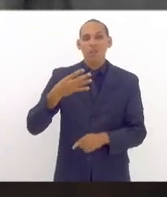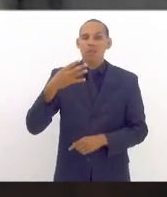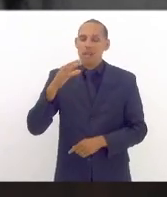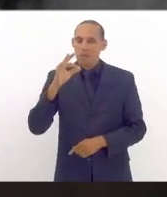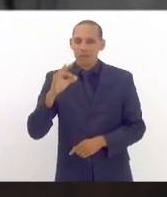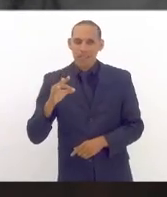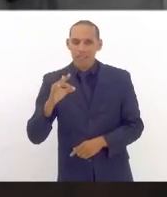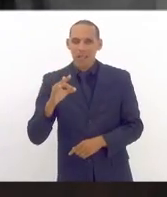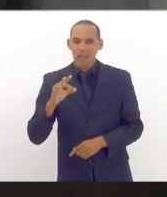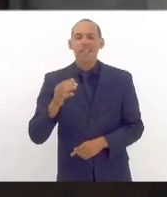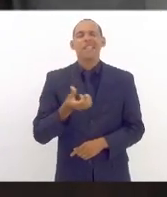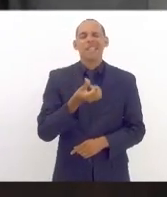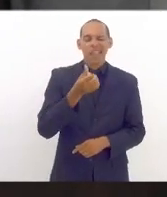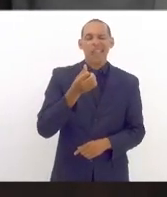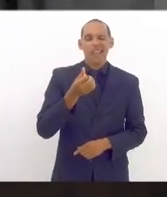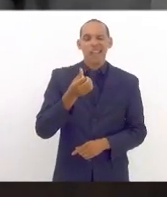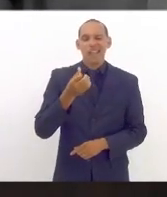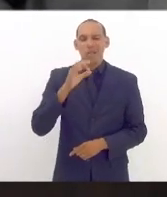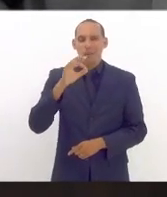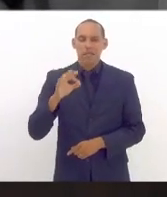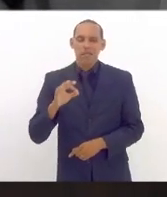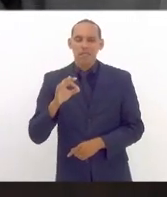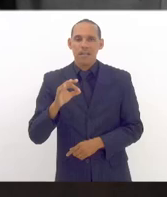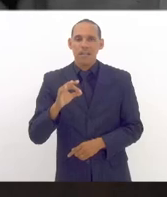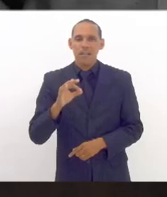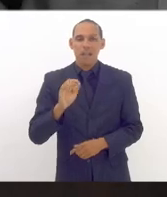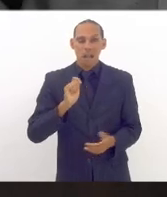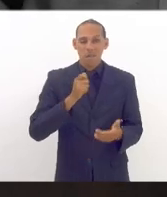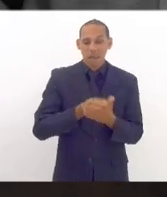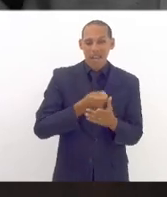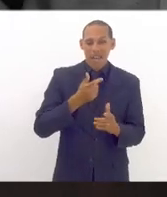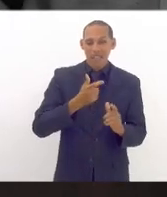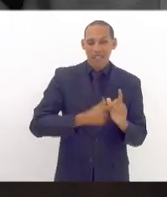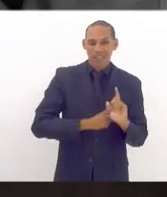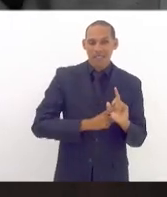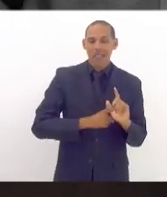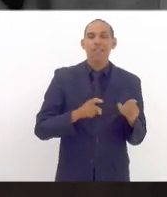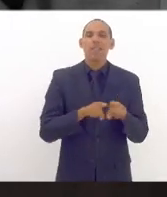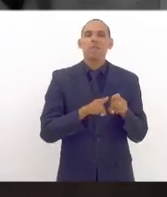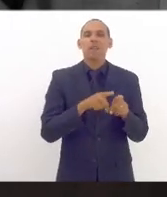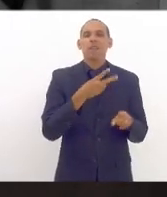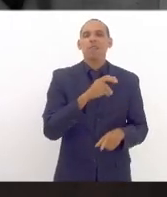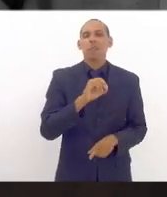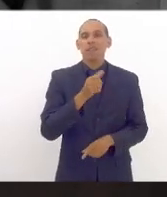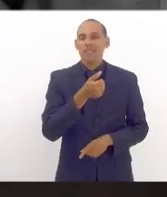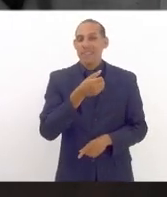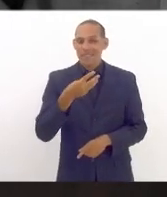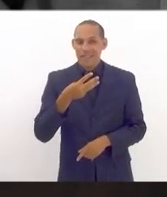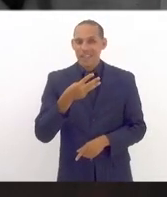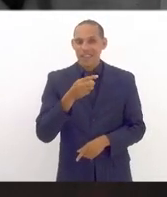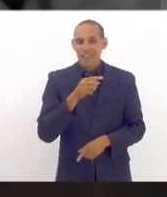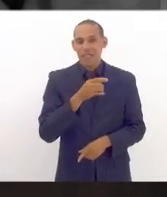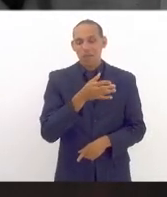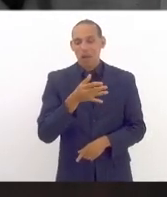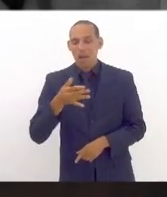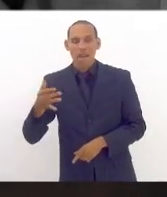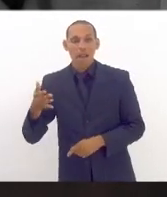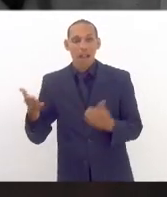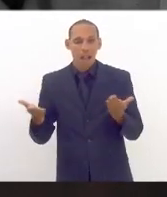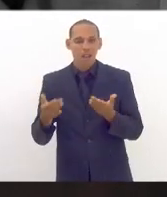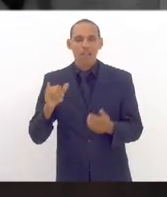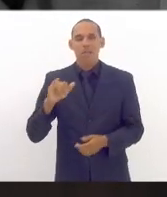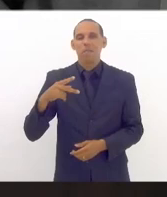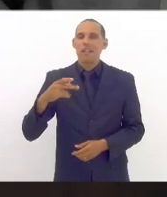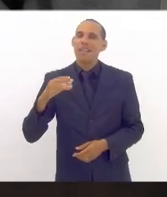mas seis pontos percentuais e de 2013 para cá pagando o IPCA